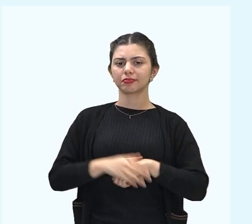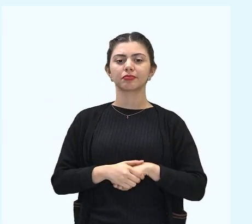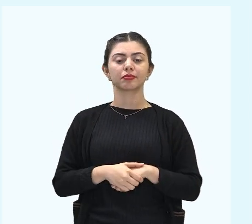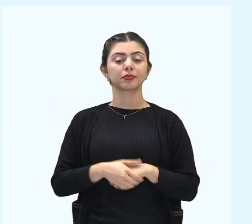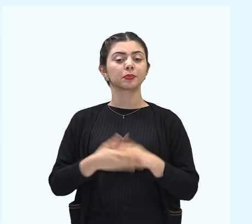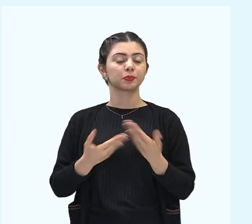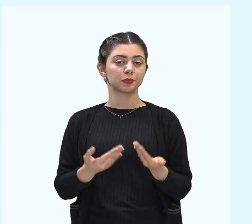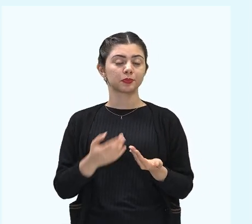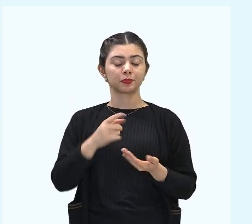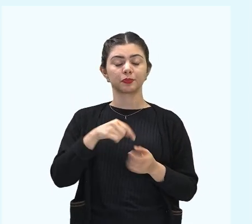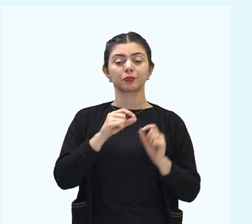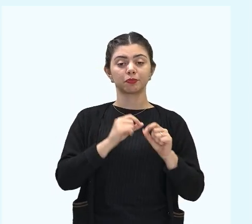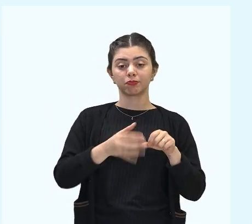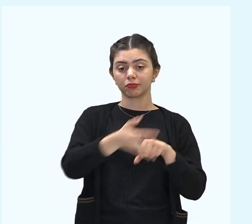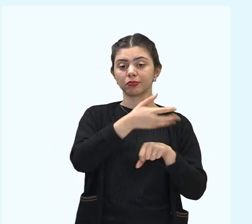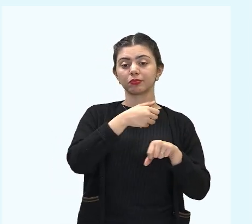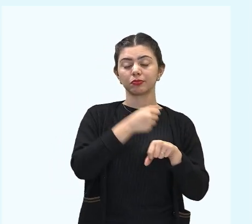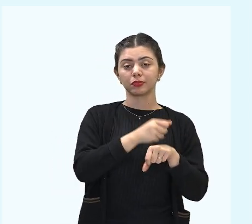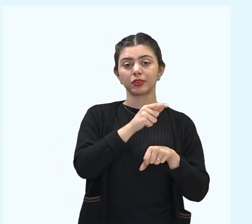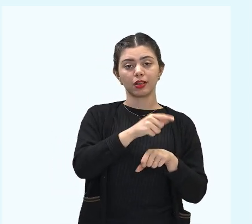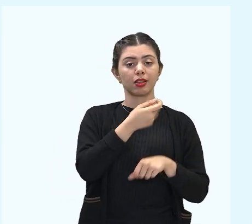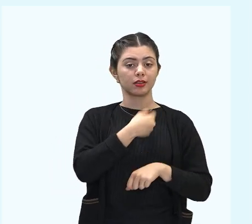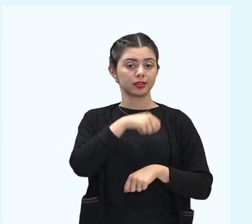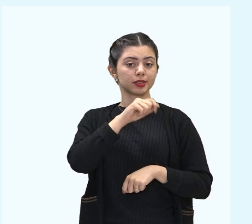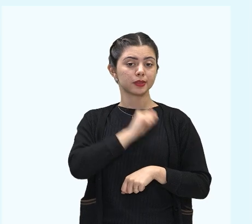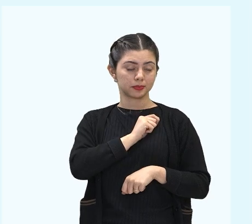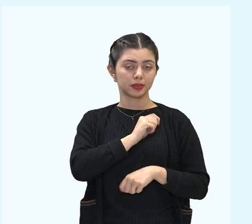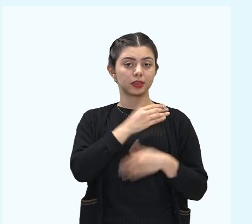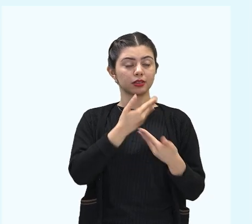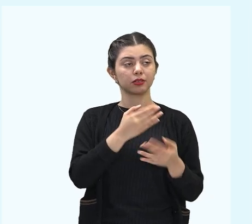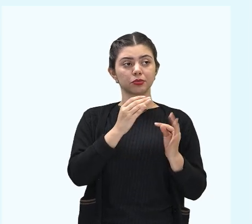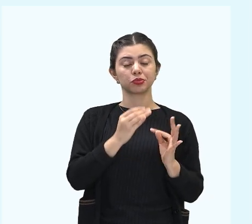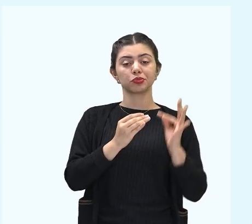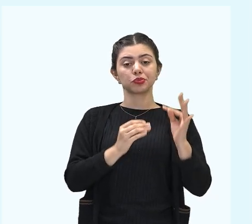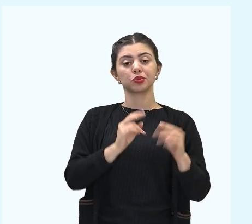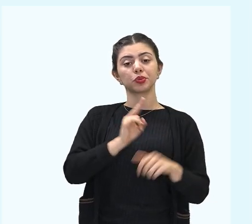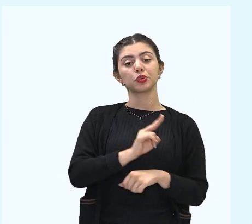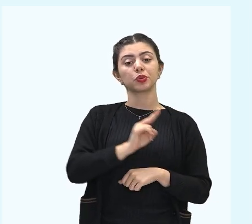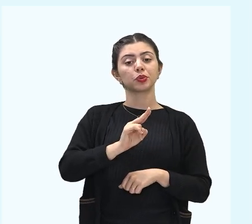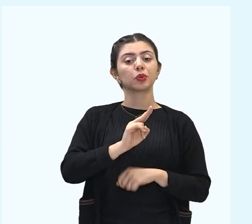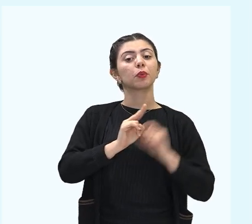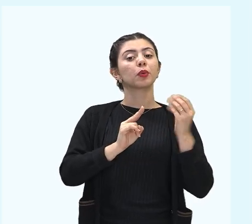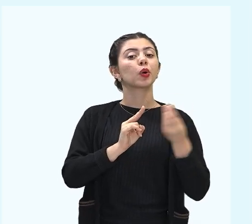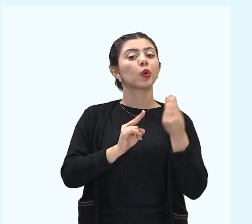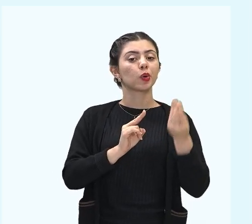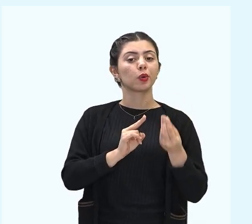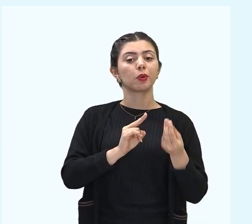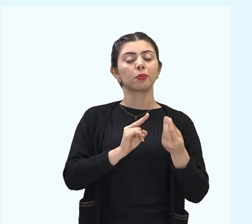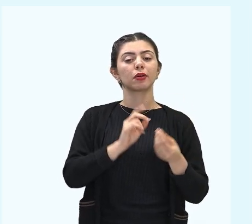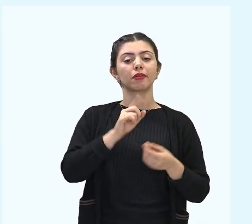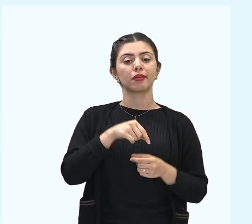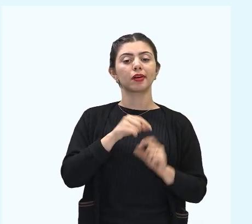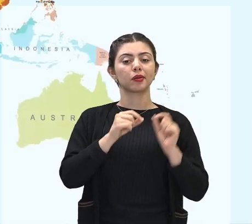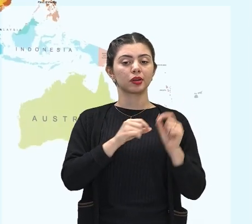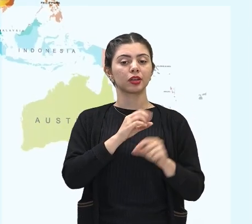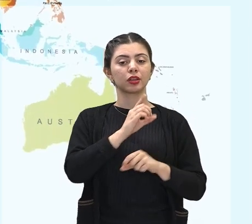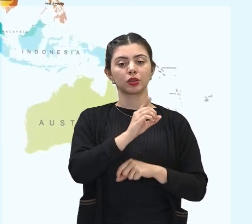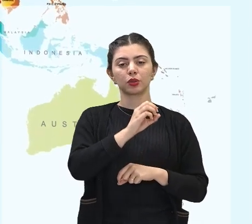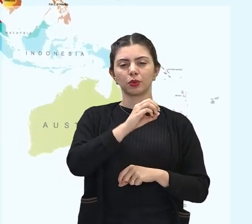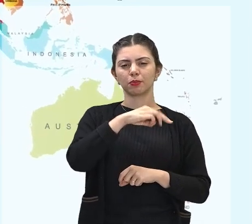que vai ser colonizado pela Espanha e que será futuramente conhecido como a República